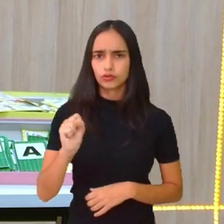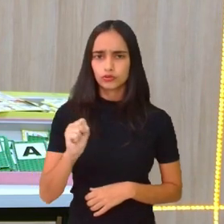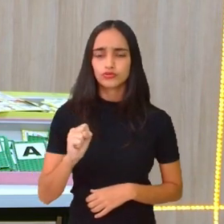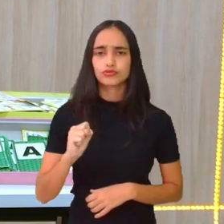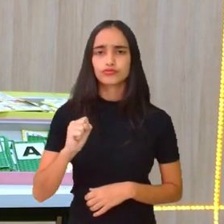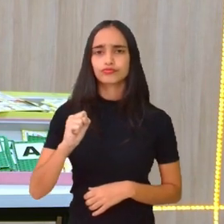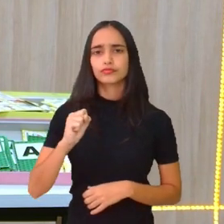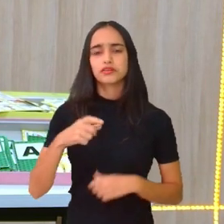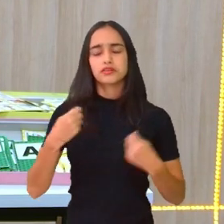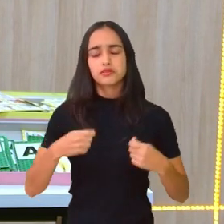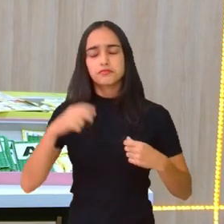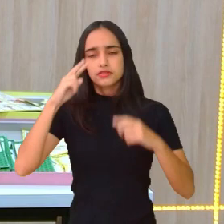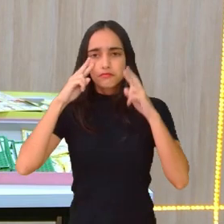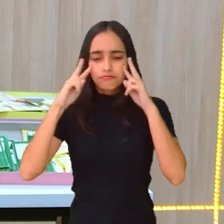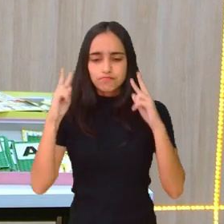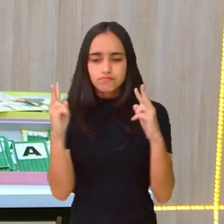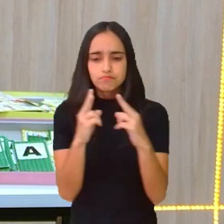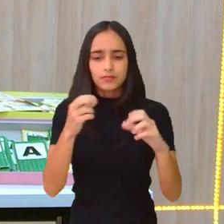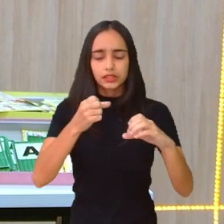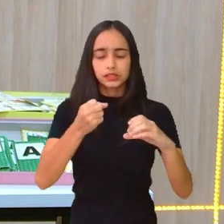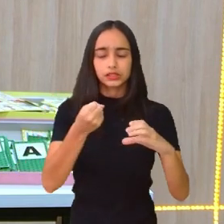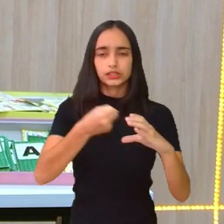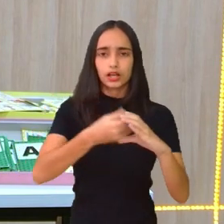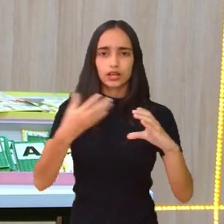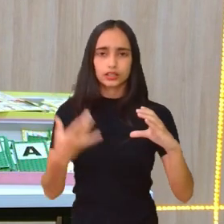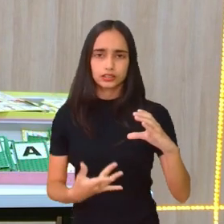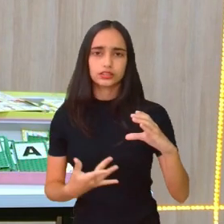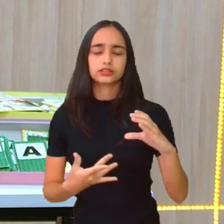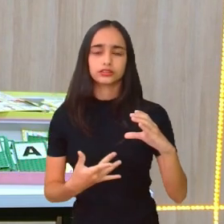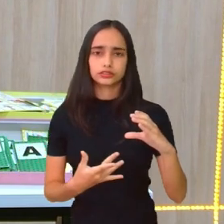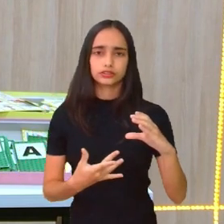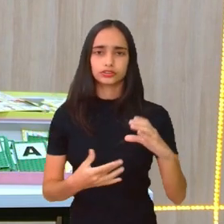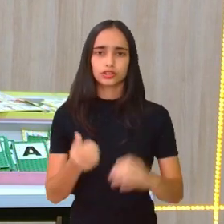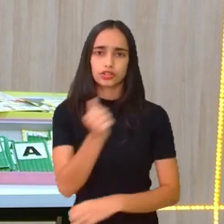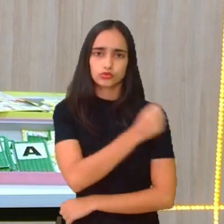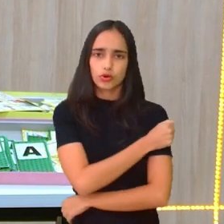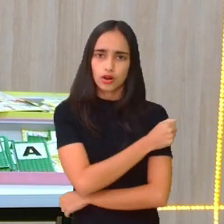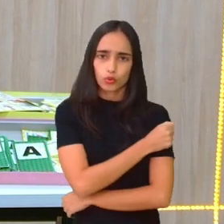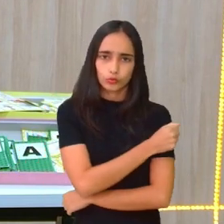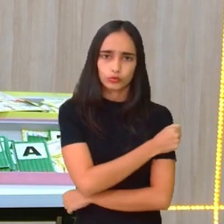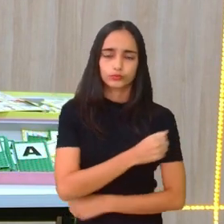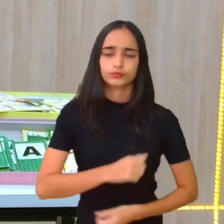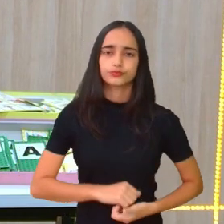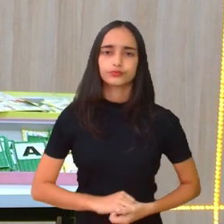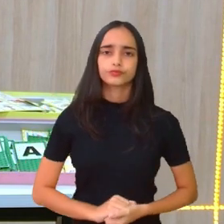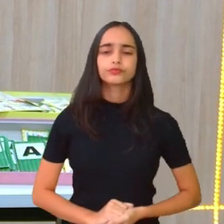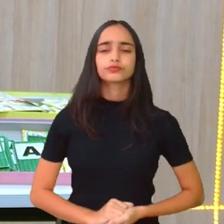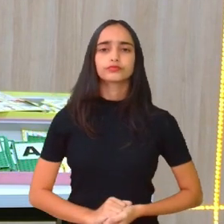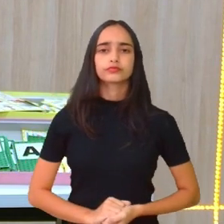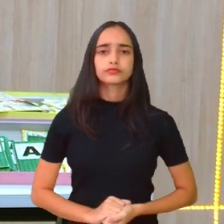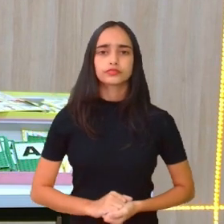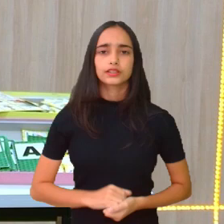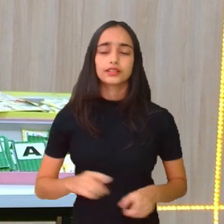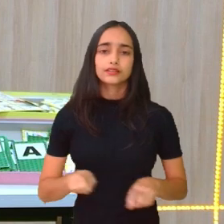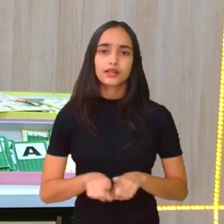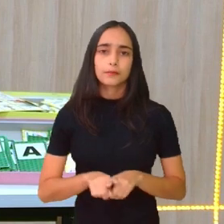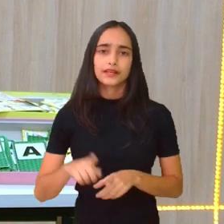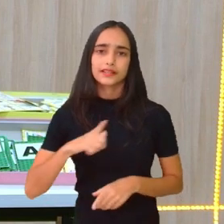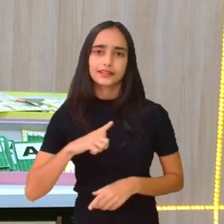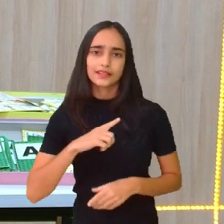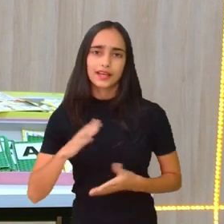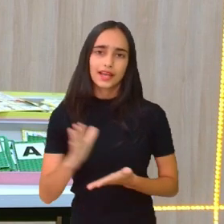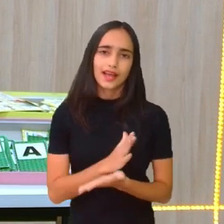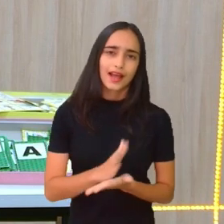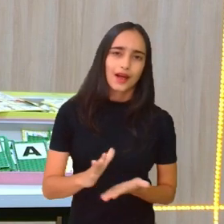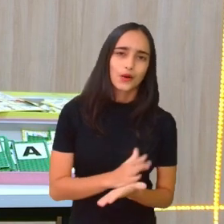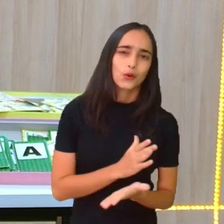voltado para a sua característica dentro da dislexia, que pode ser as diferentes dislexias, E aí a gente vai trazer algumas proposições,